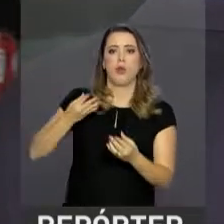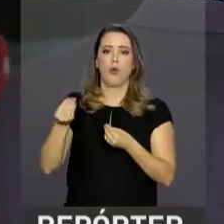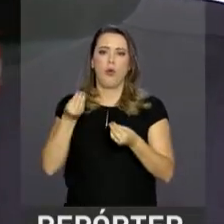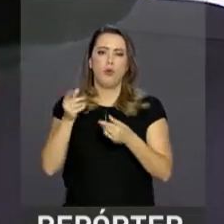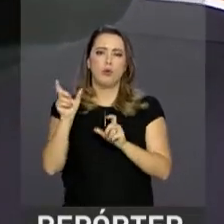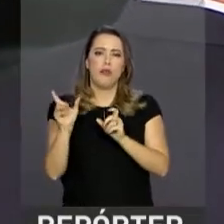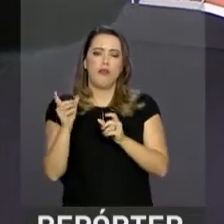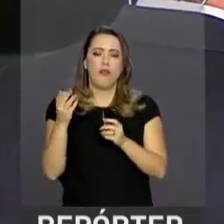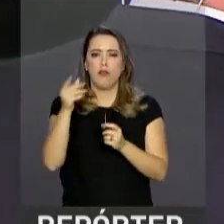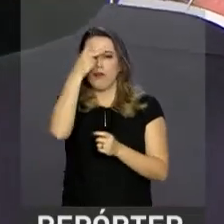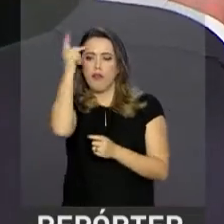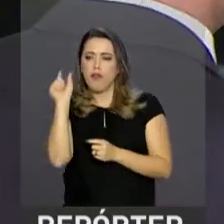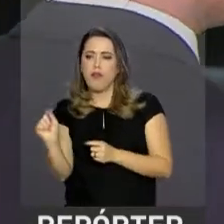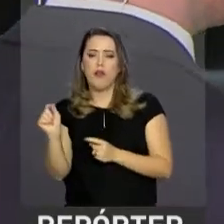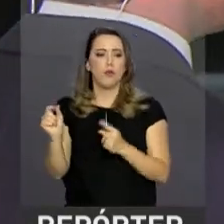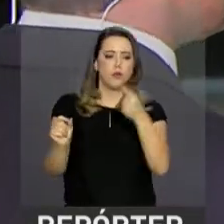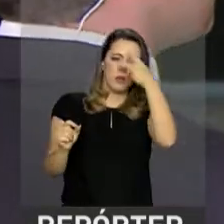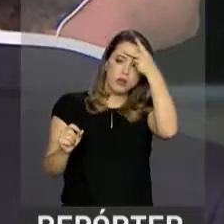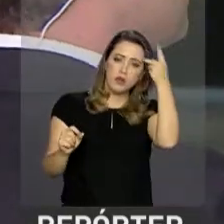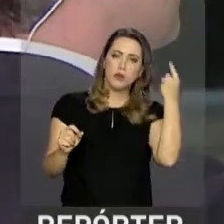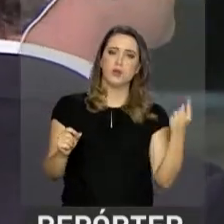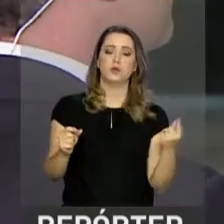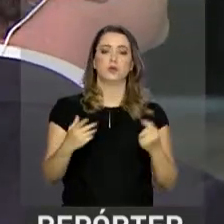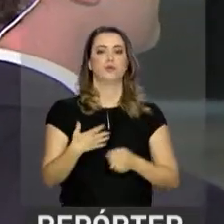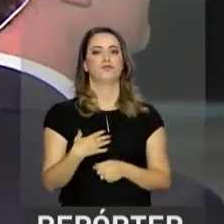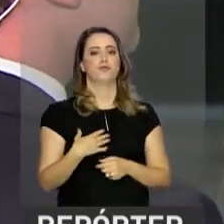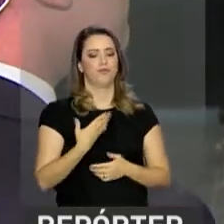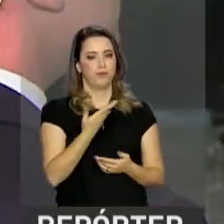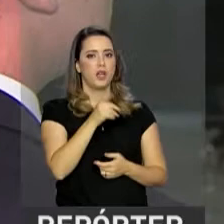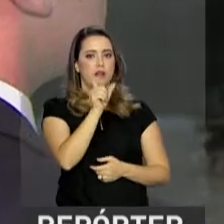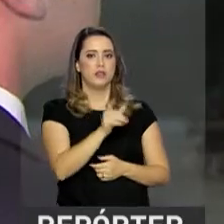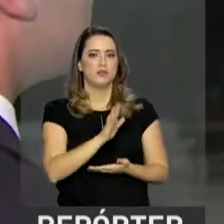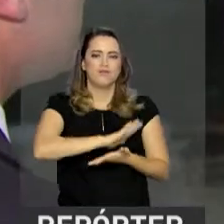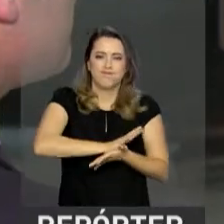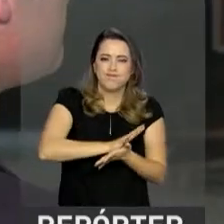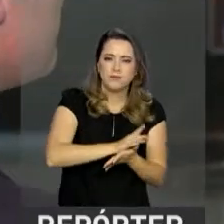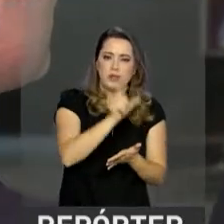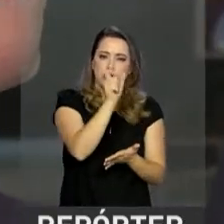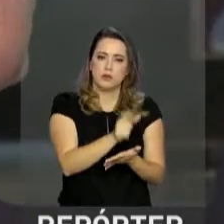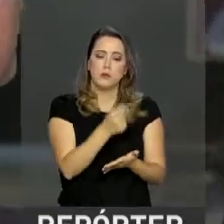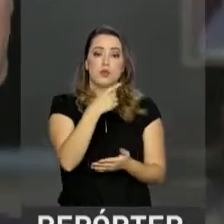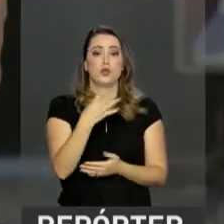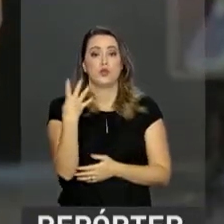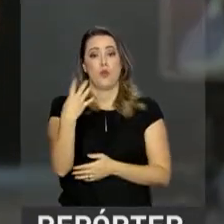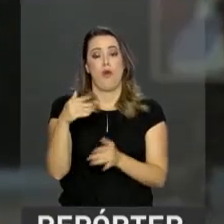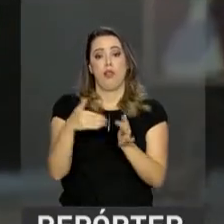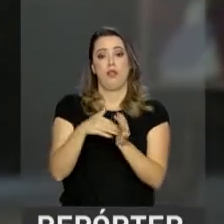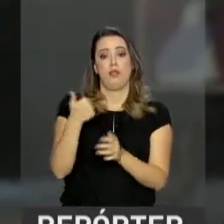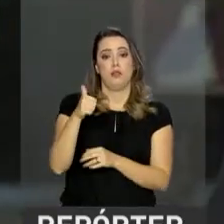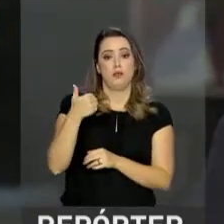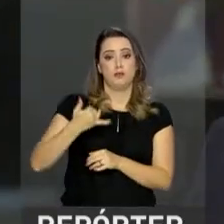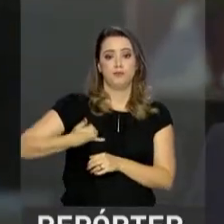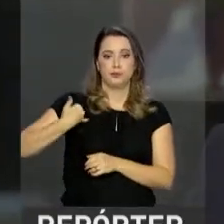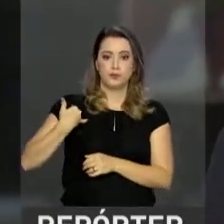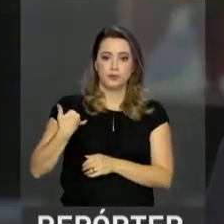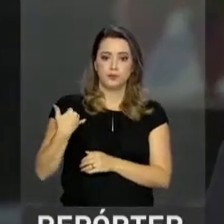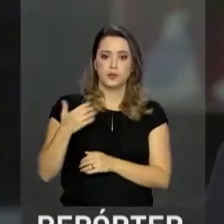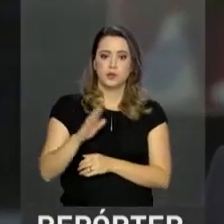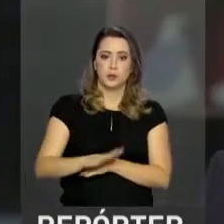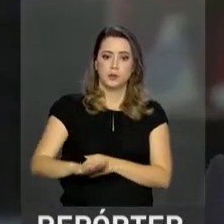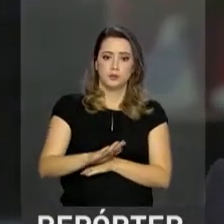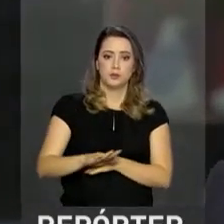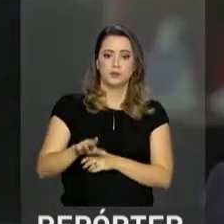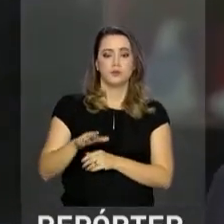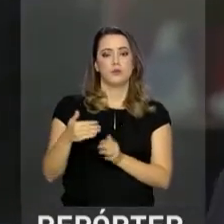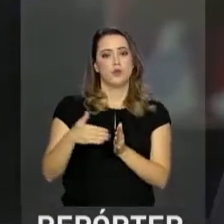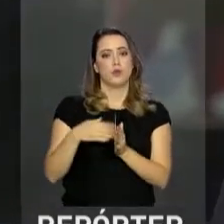noite a todos. As vítimas são principalmente crianças de 4 a 11 anos. Né? A prevalência dos